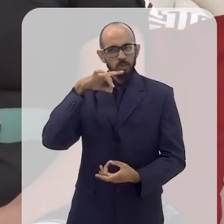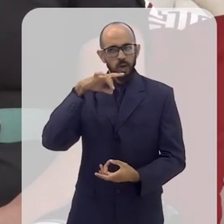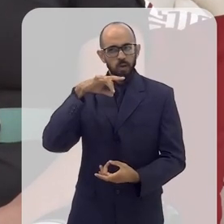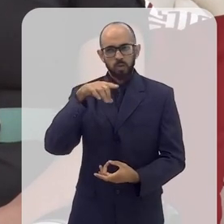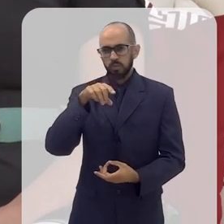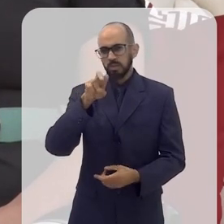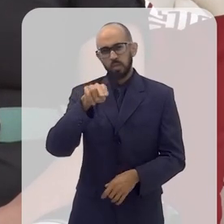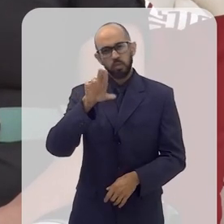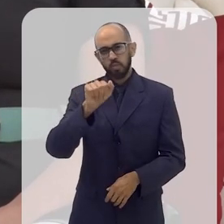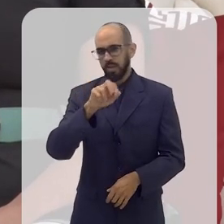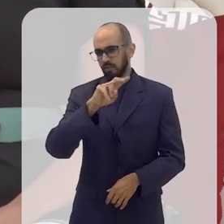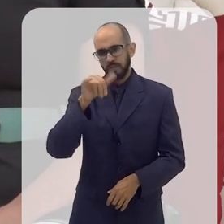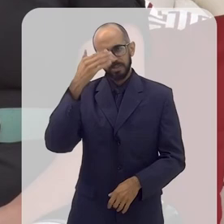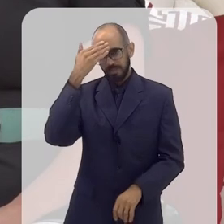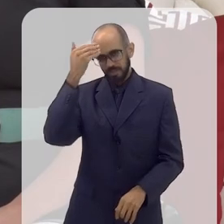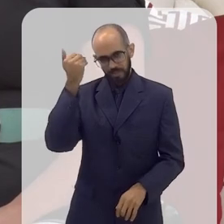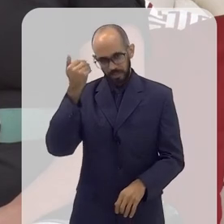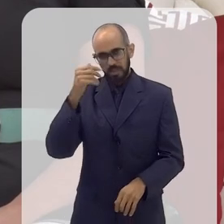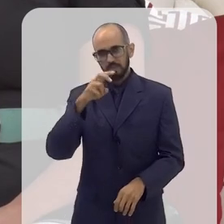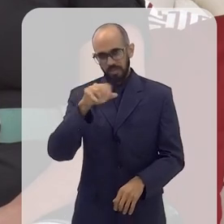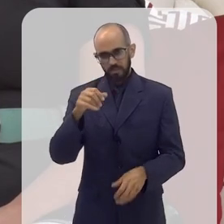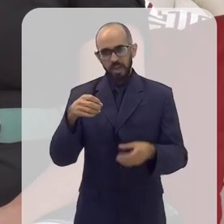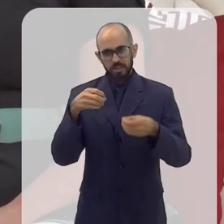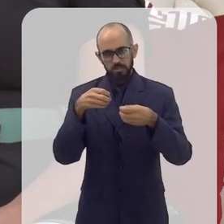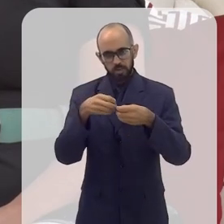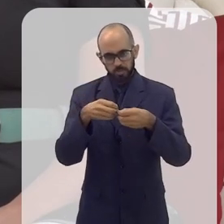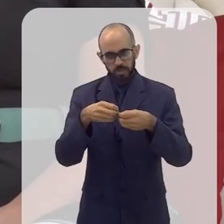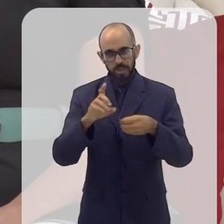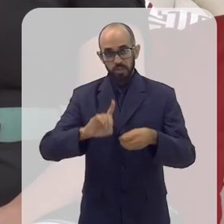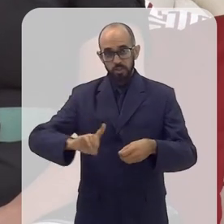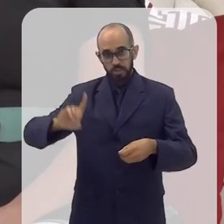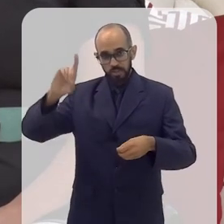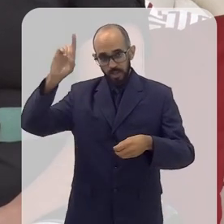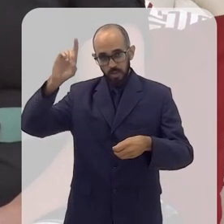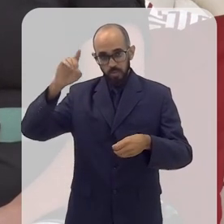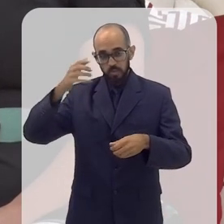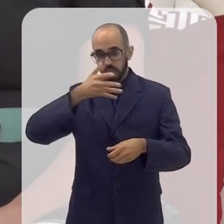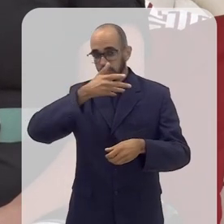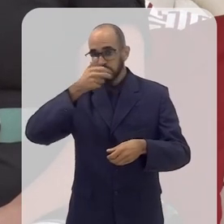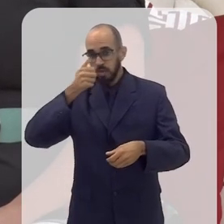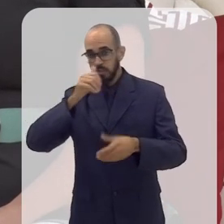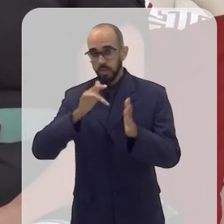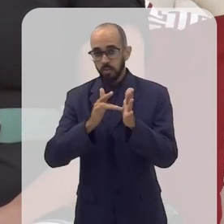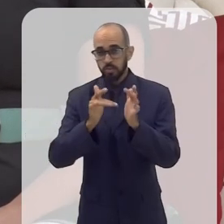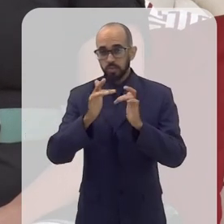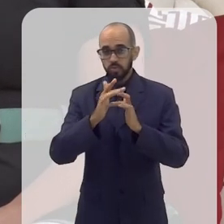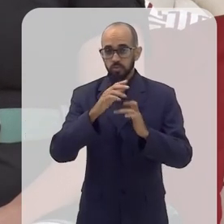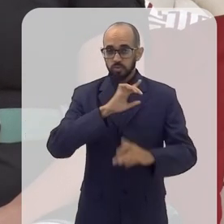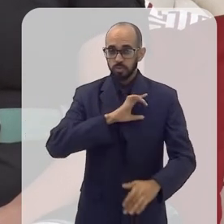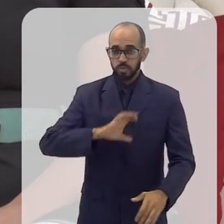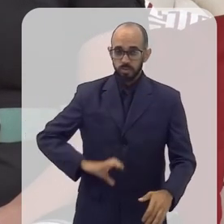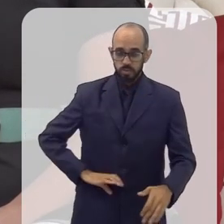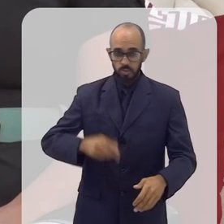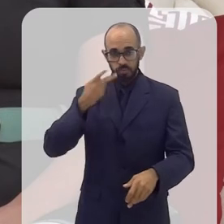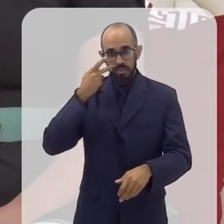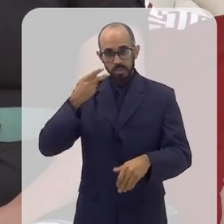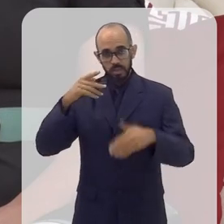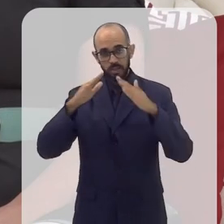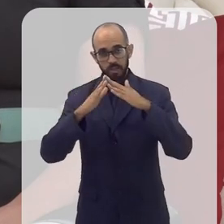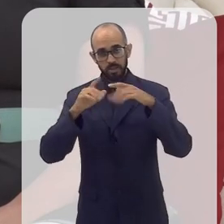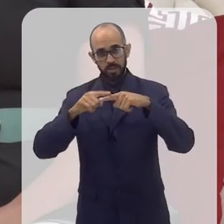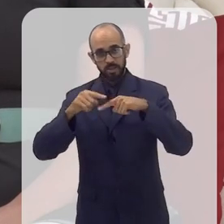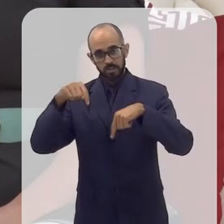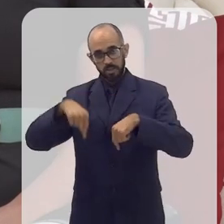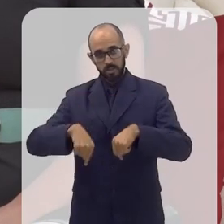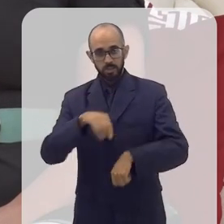espiritual da qual você nunca vai esquecer. Você vai se aproximar muito de Deus e do Salvador Jesus Cristo visitando o